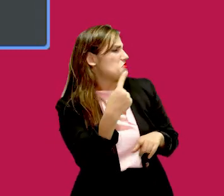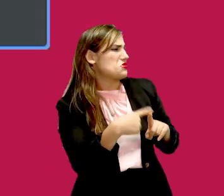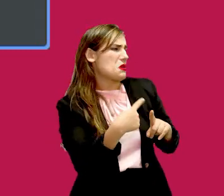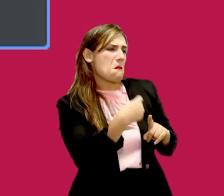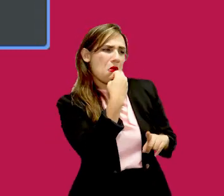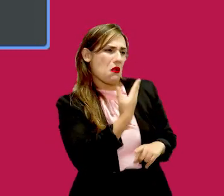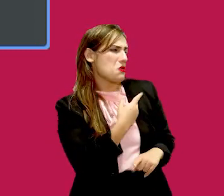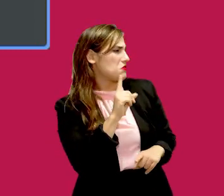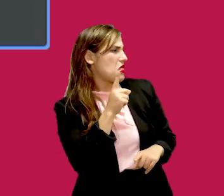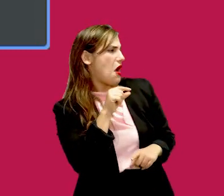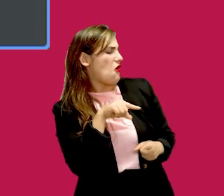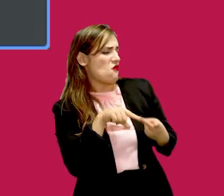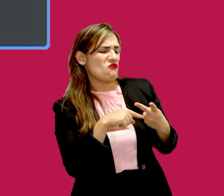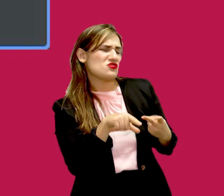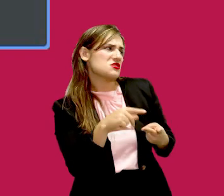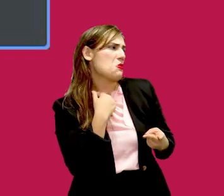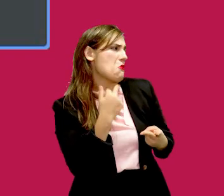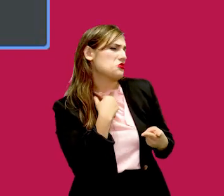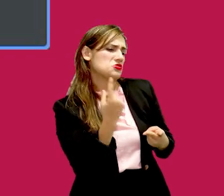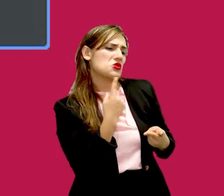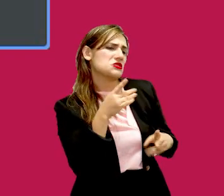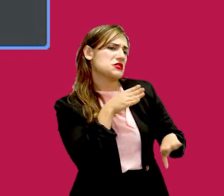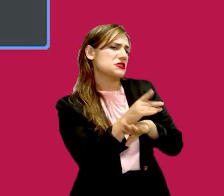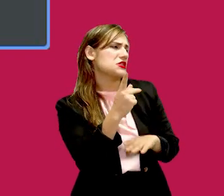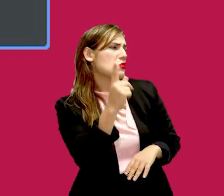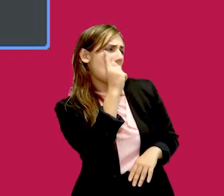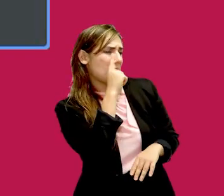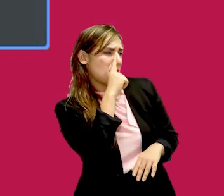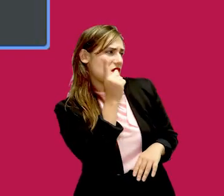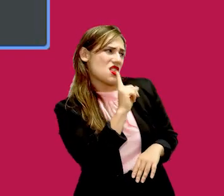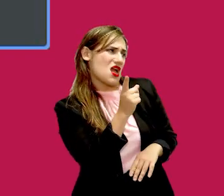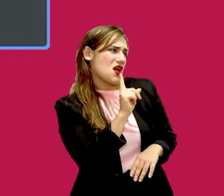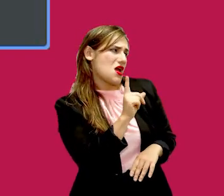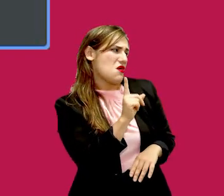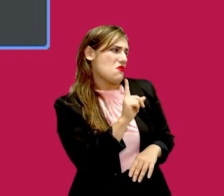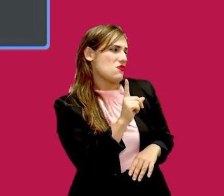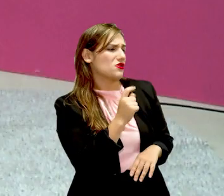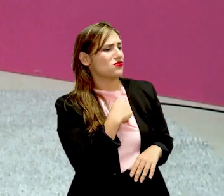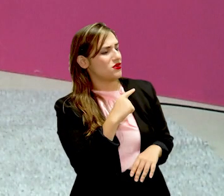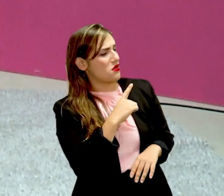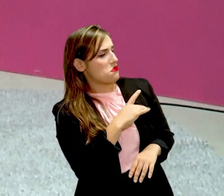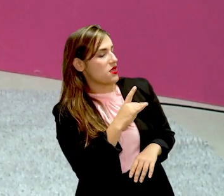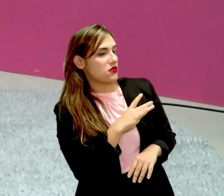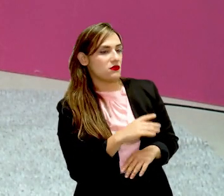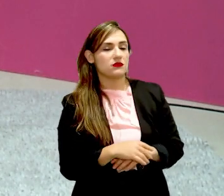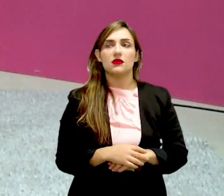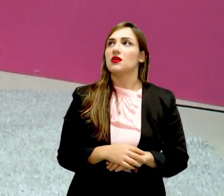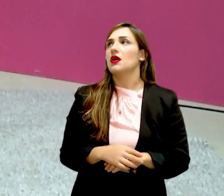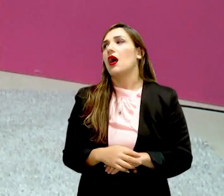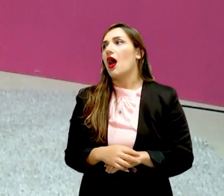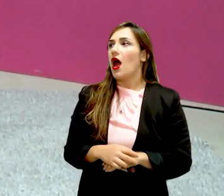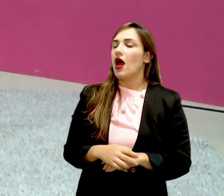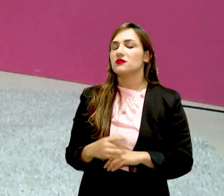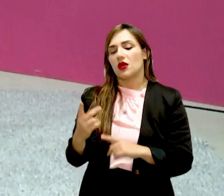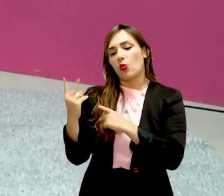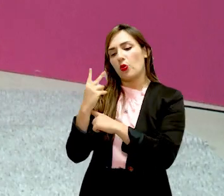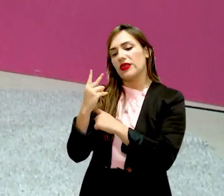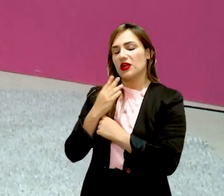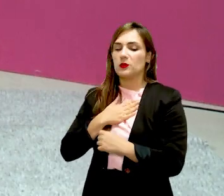você vá sozinha na casa da tua mãe, por exemplo, porque eu tenho medo. E às vezes essa situação começa assim, mas